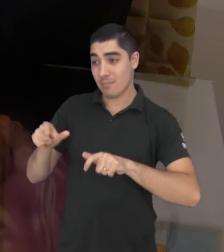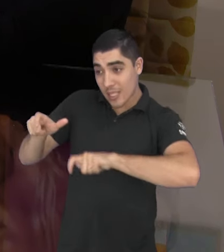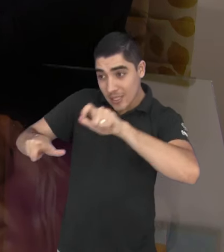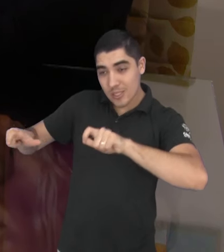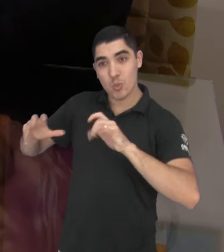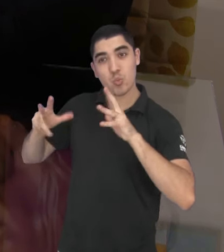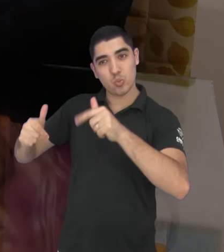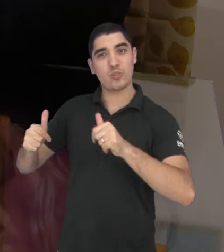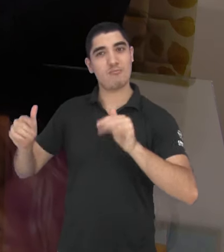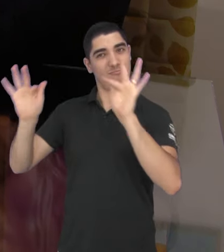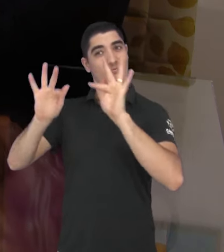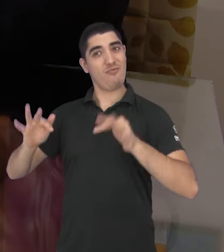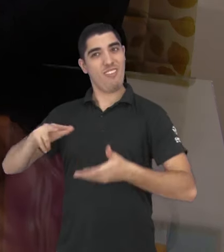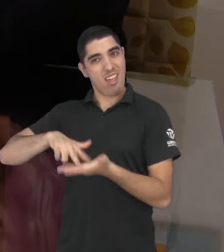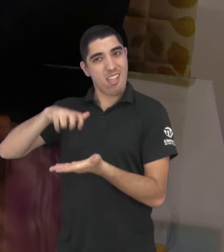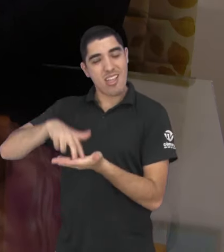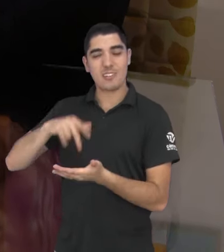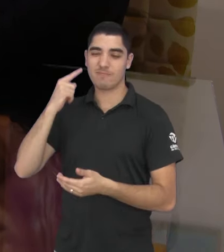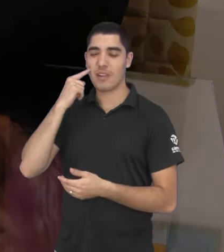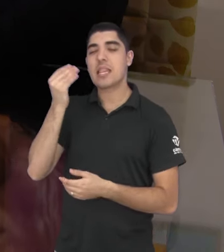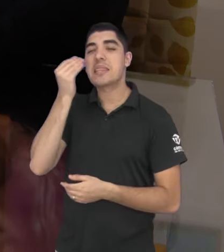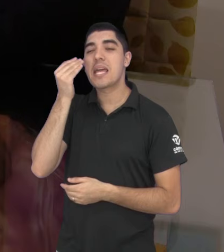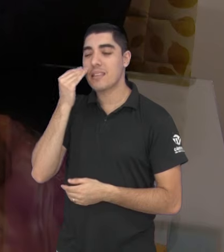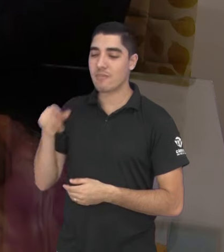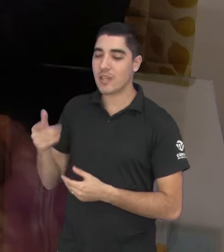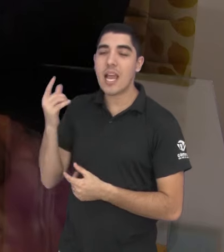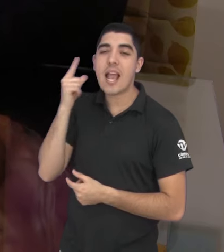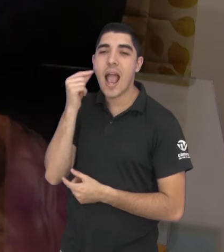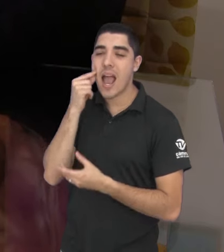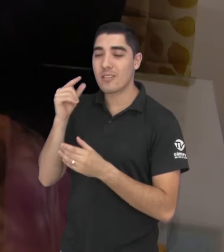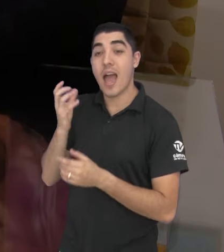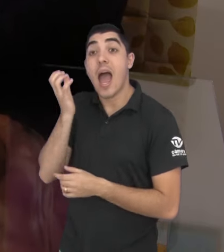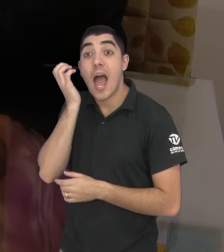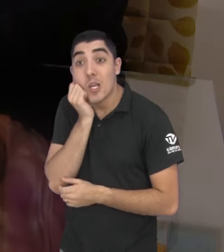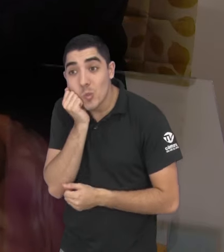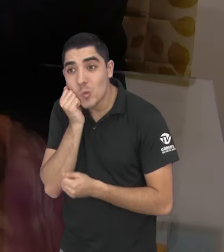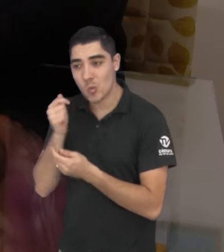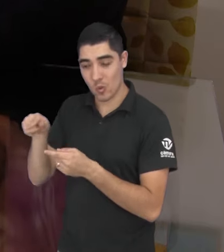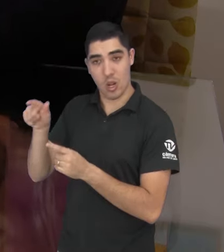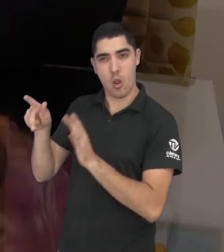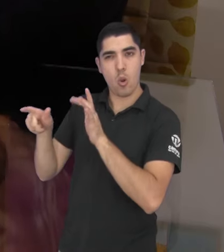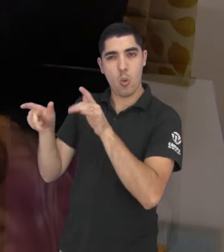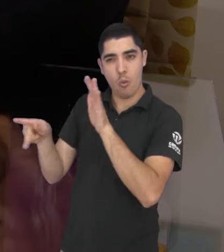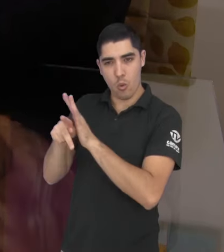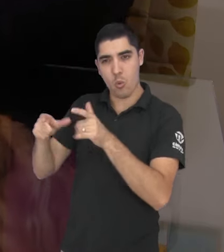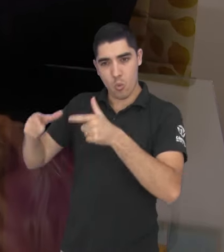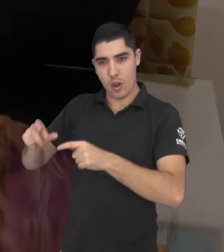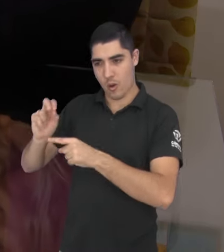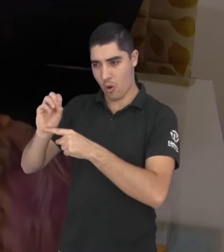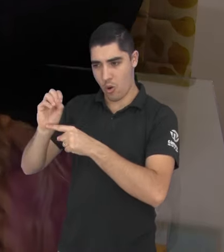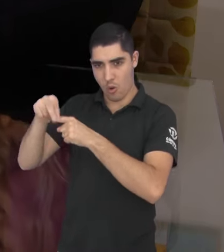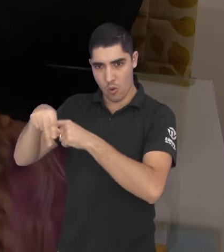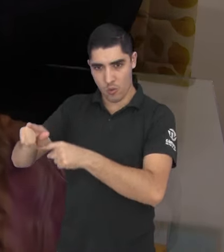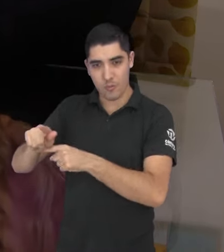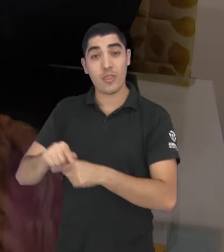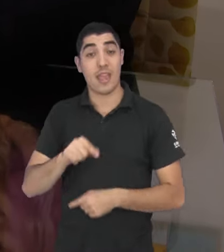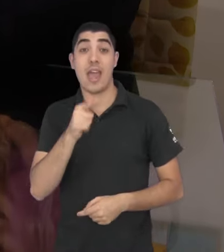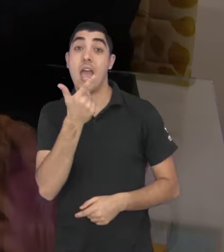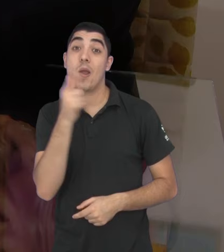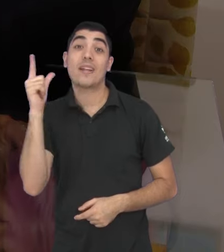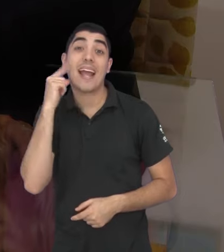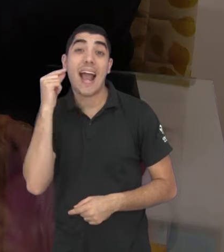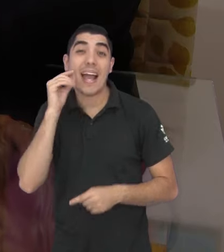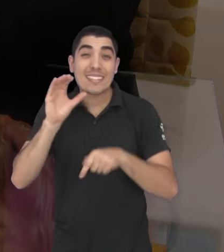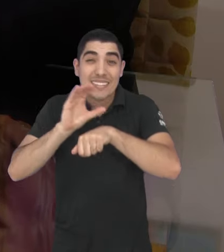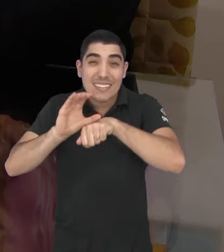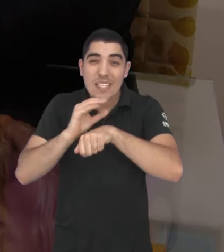né? Fazer o teste com uma gatinha. Aí veio a Zoe, a gente adotou de uma ONG. Era pra ser uma gatinha cinza.